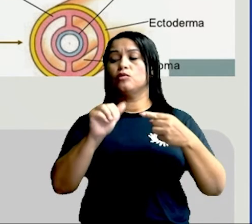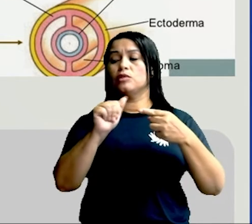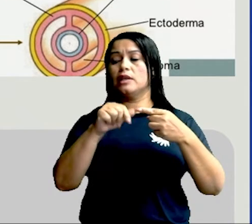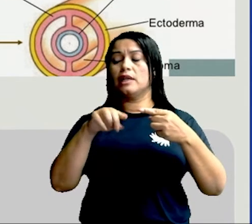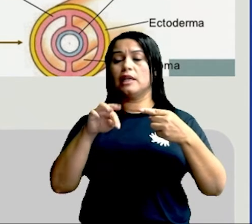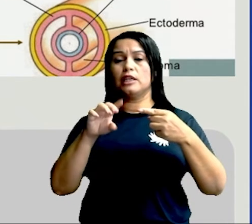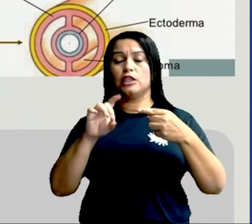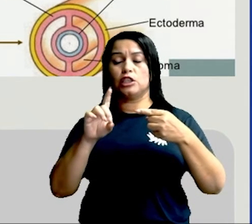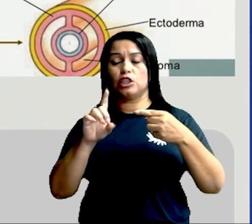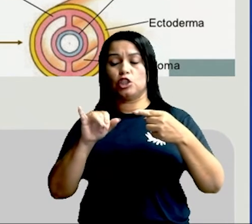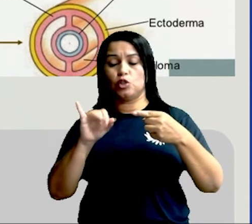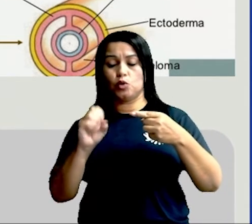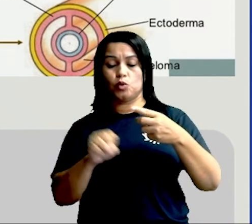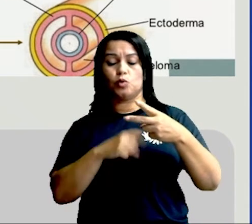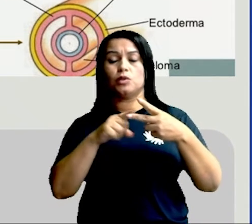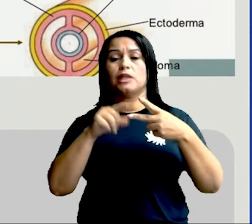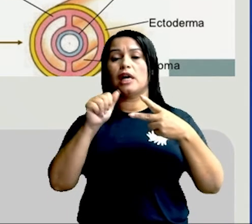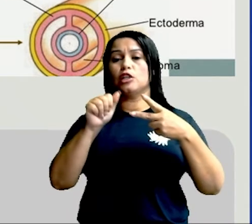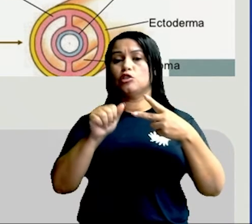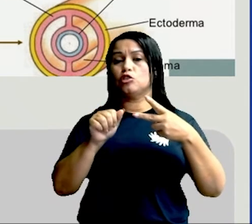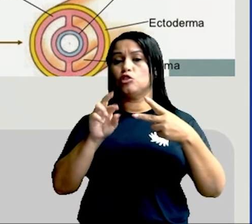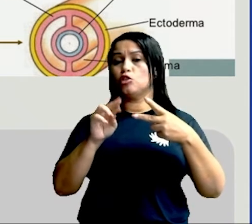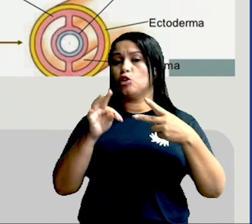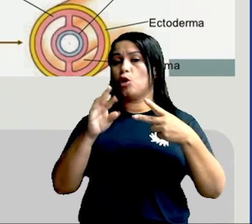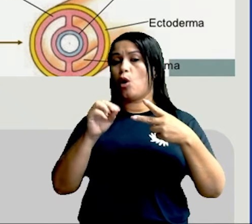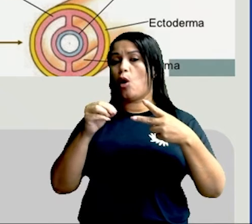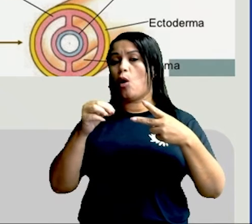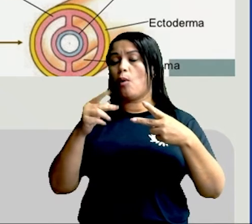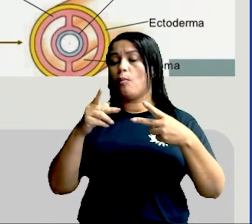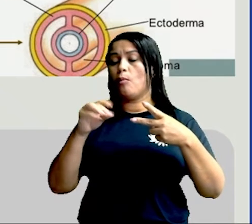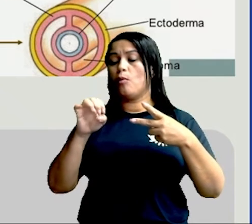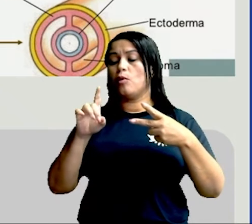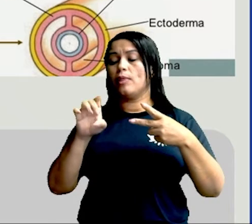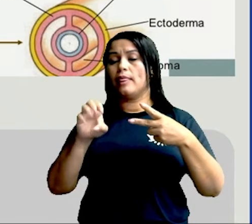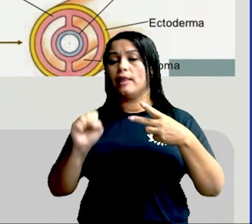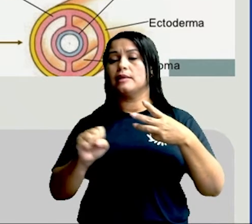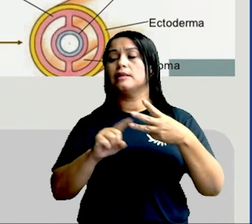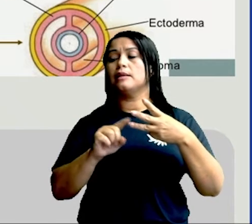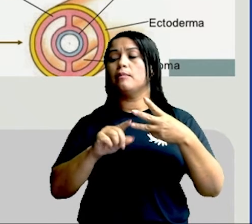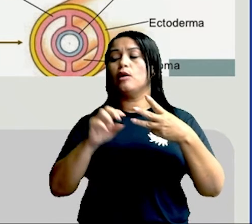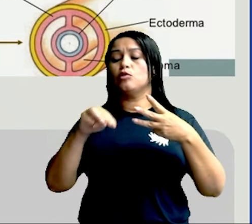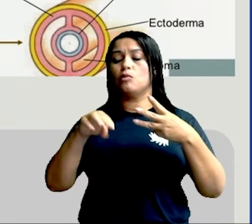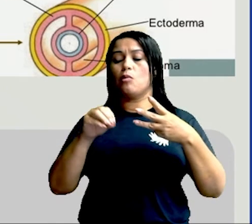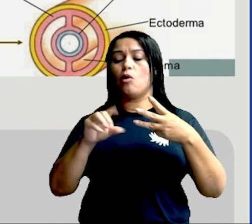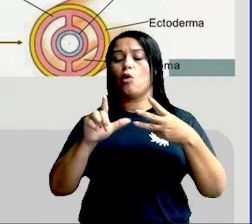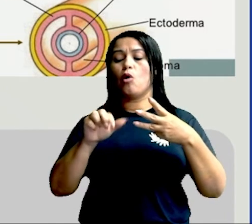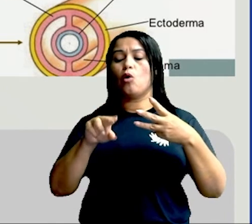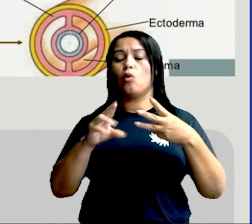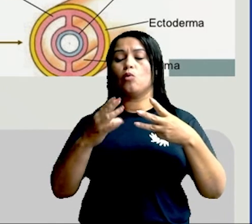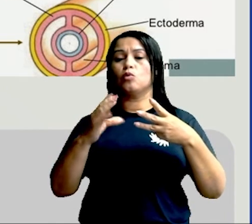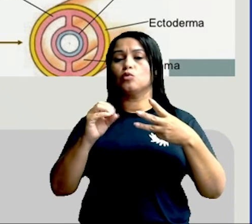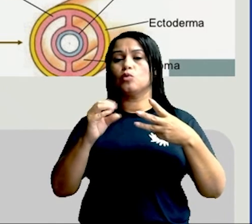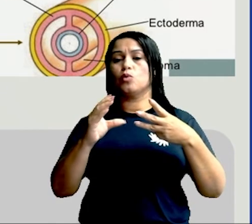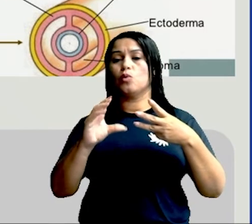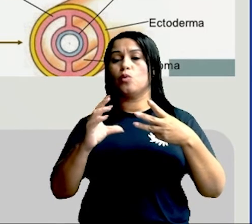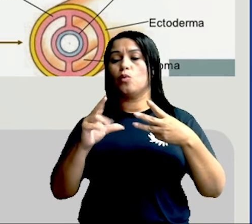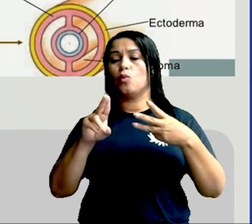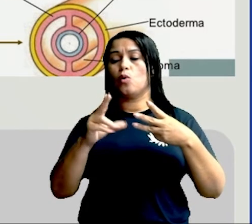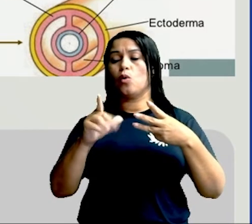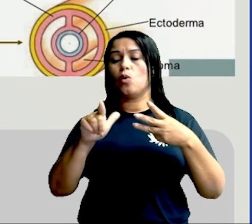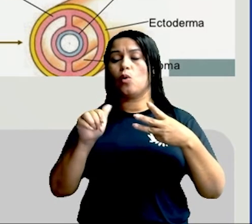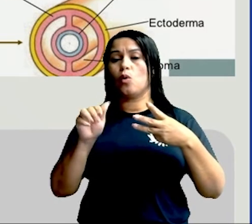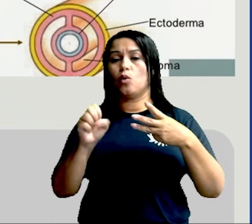artrópodes e os moluscos. Seguindo uma outra linha de